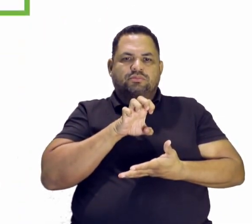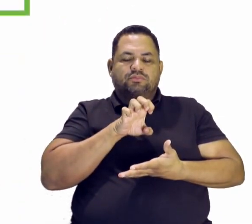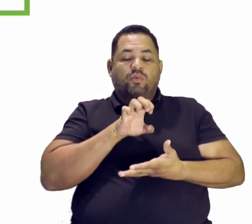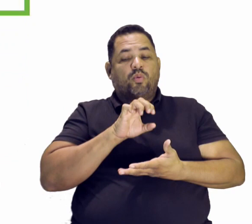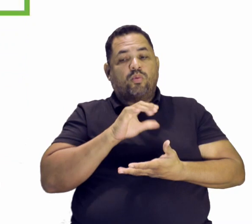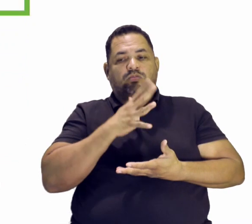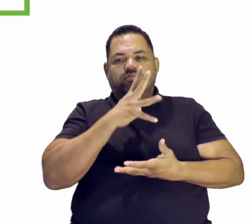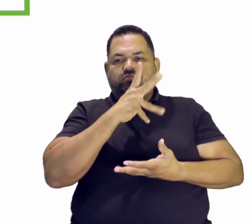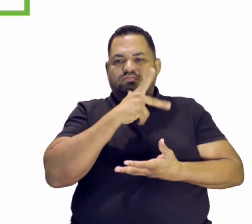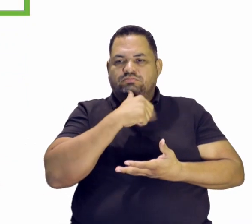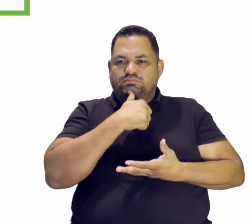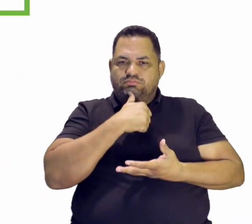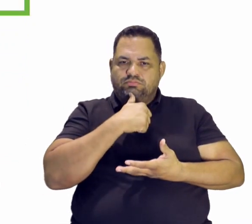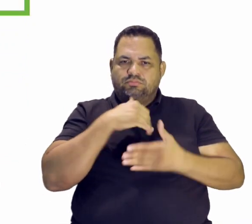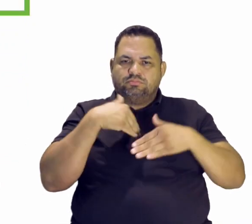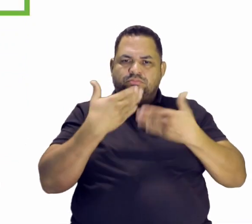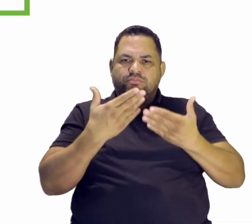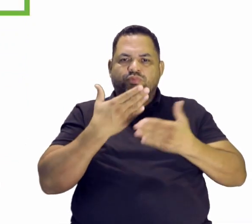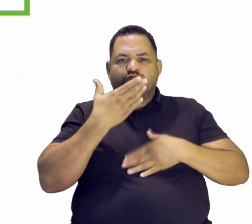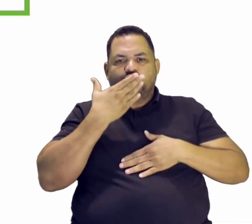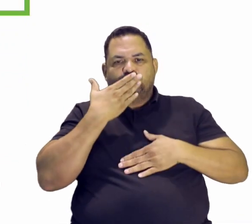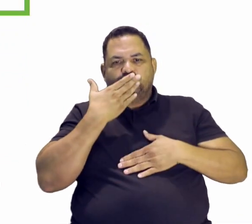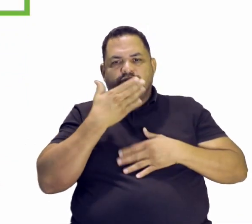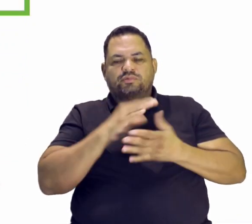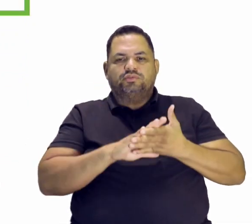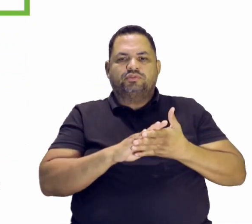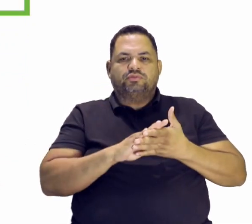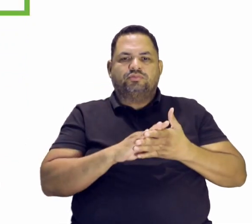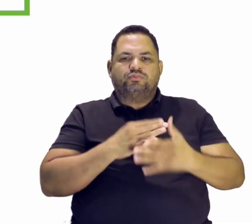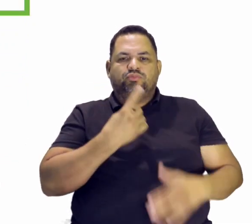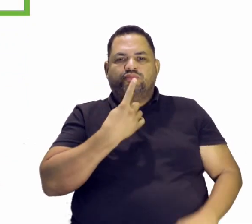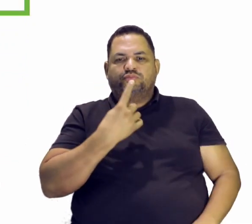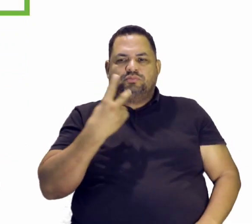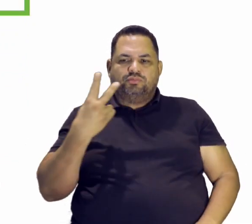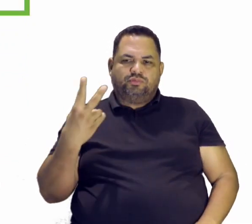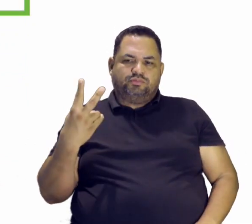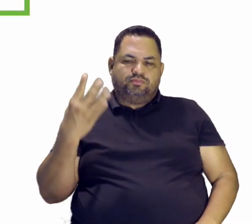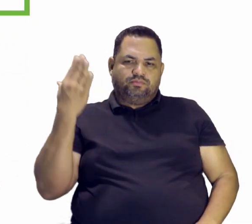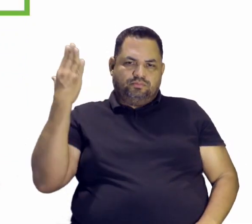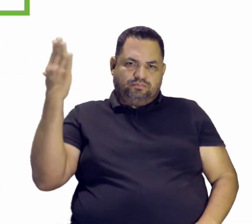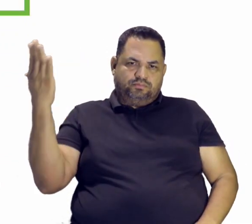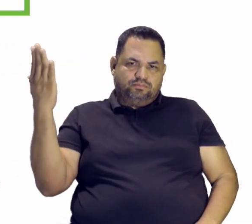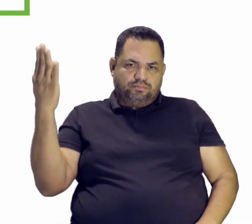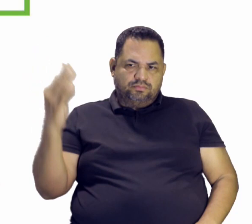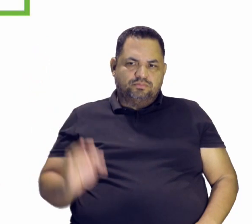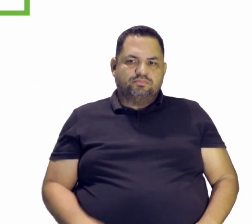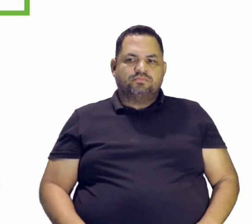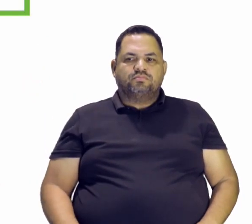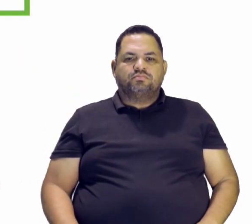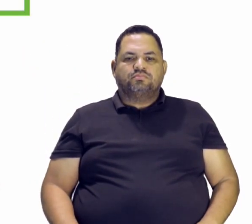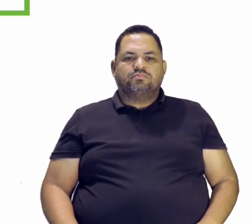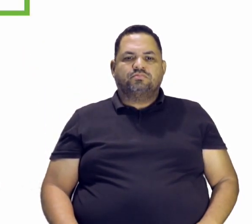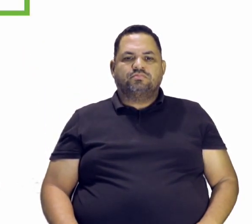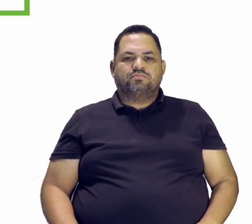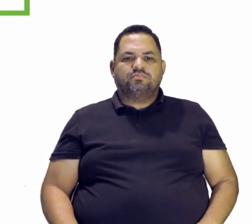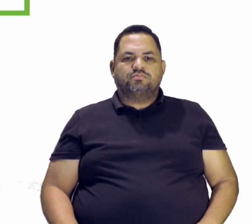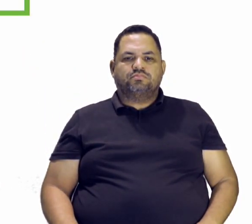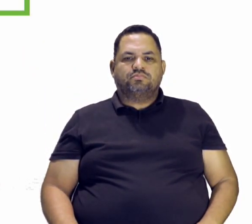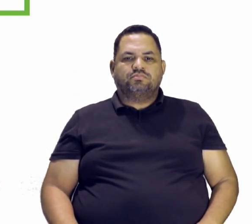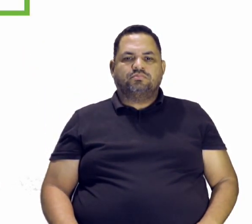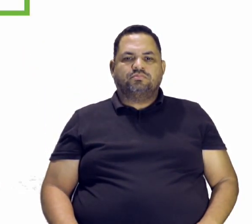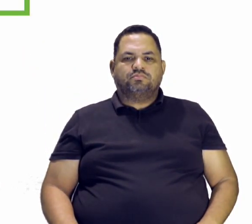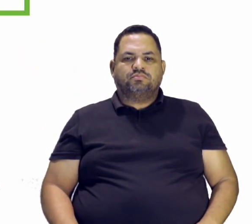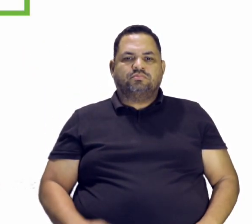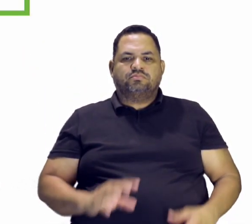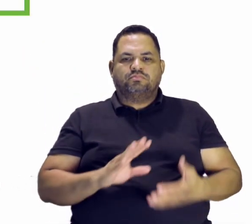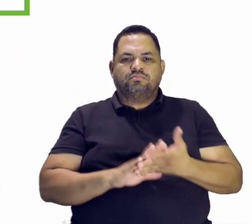lenta. Com relação aos tipos, nós temos aí tipo 1 e tipo 2, certo? E com relação à